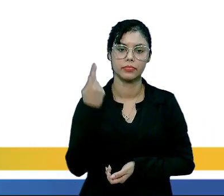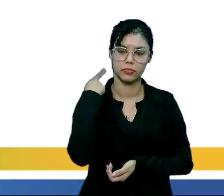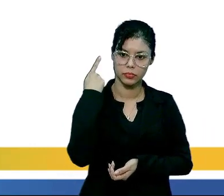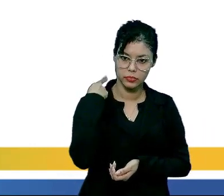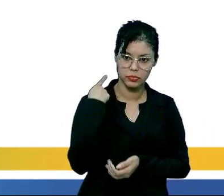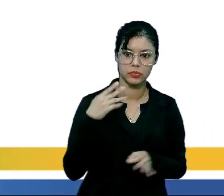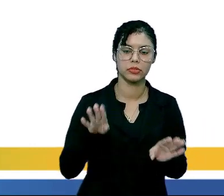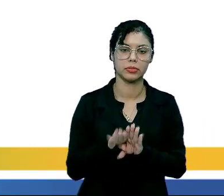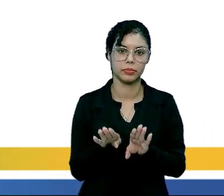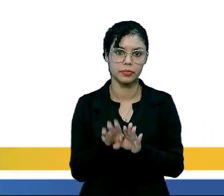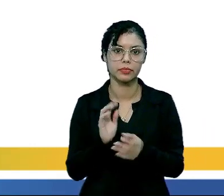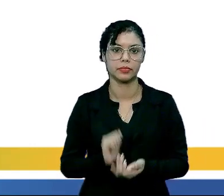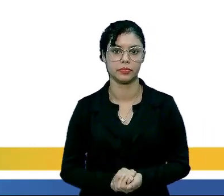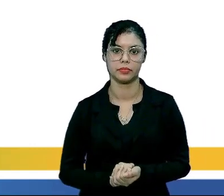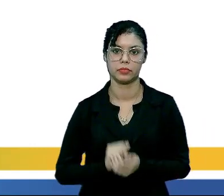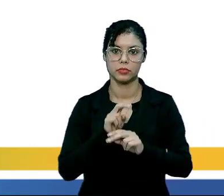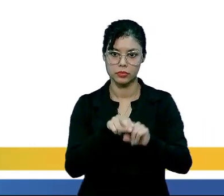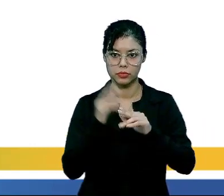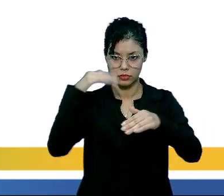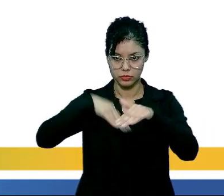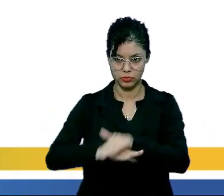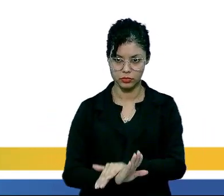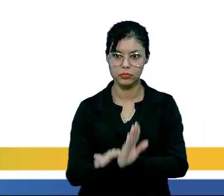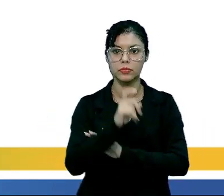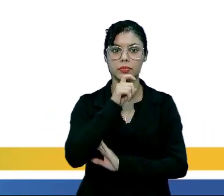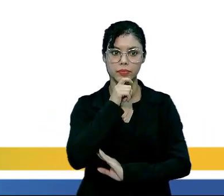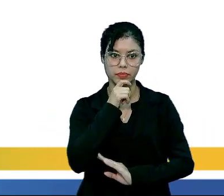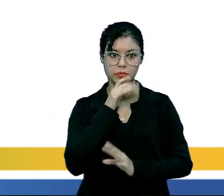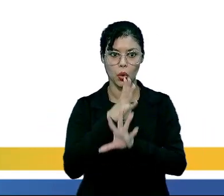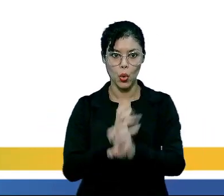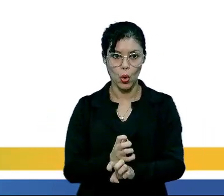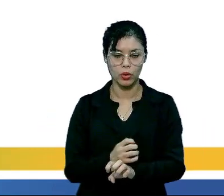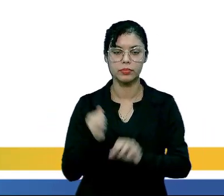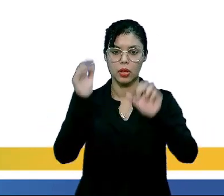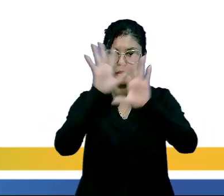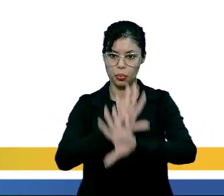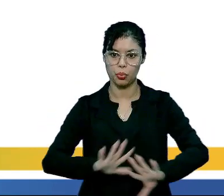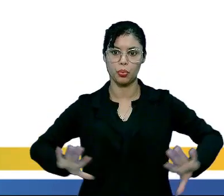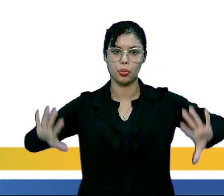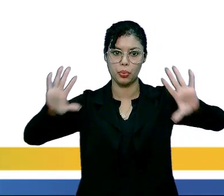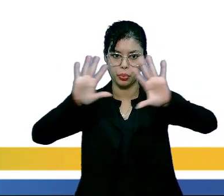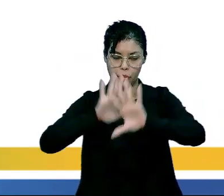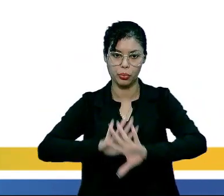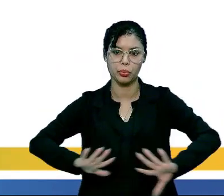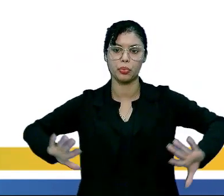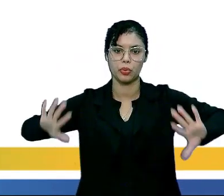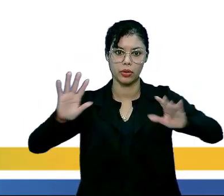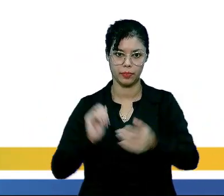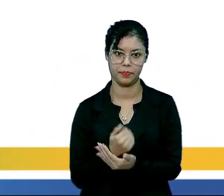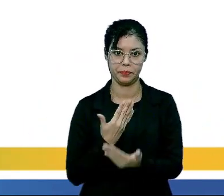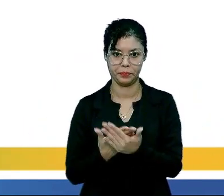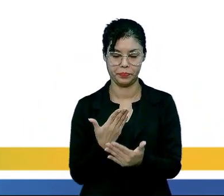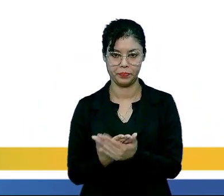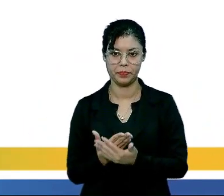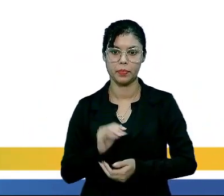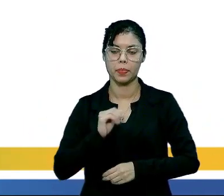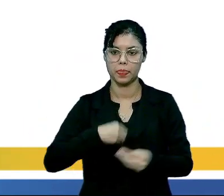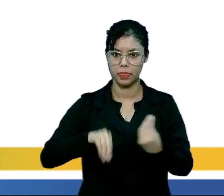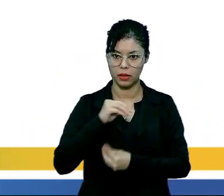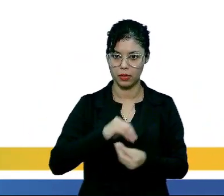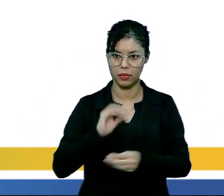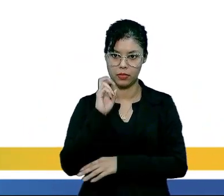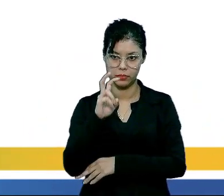e pneumonia. Por isso, deve ser armazenado em local fresco, seco e bem ventilado. Para o estudo desse cloreto, em um reator